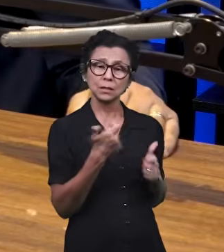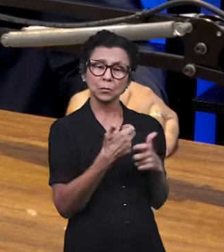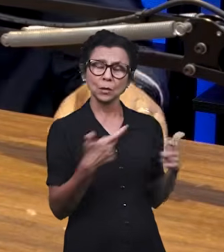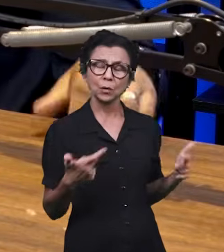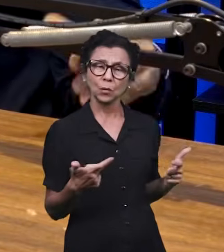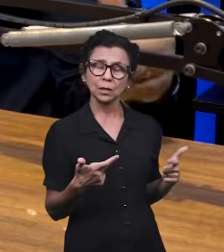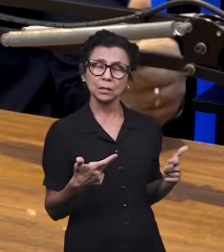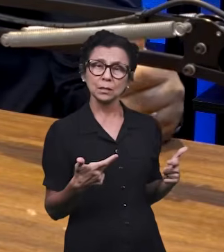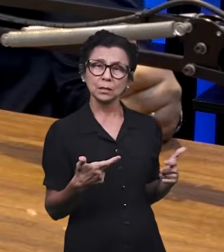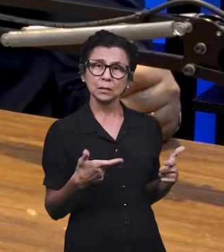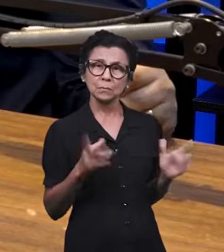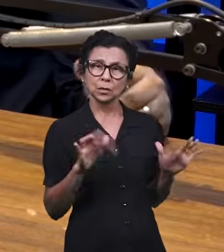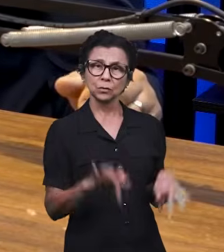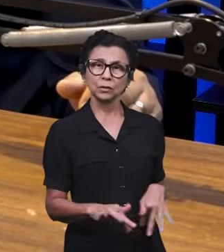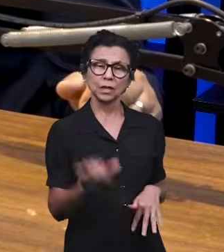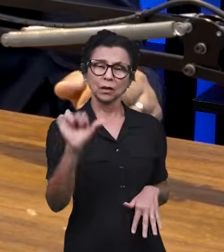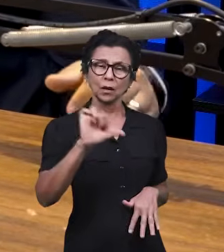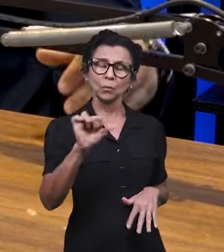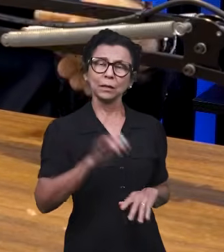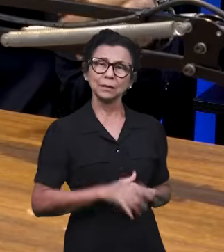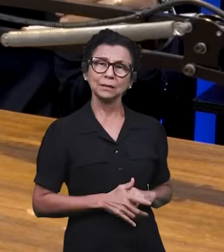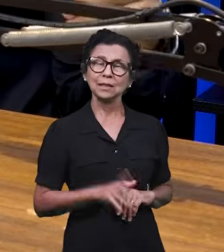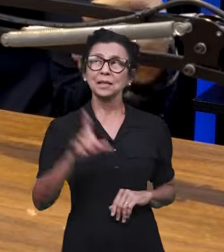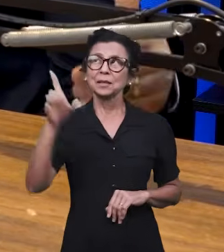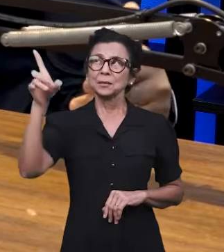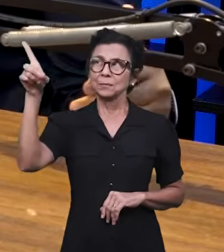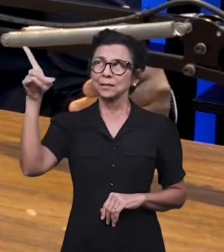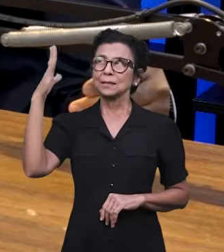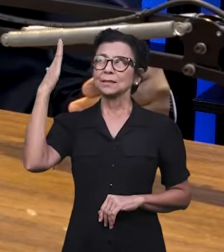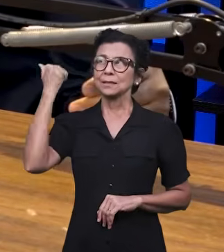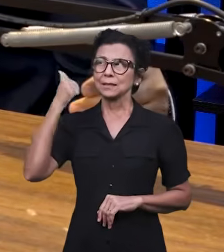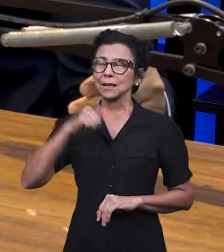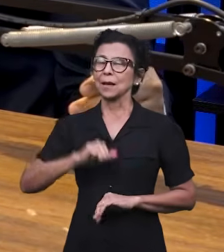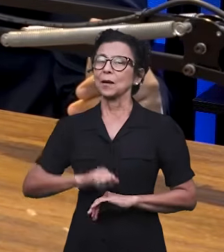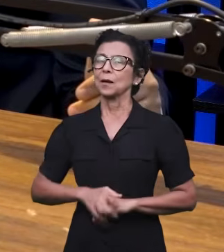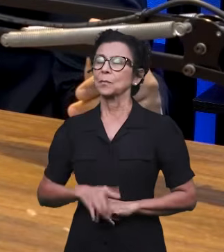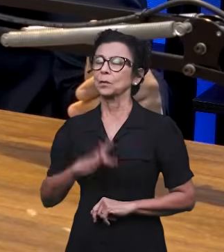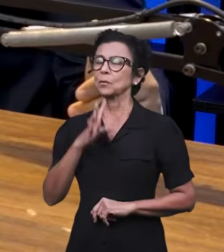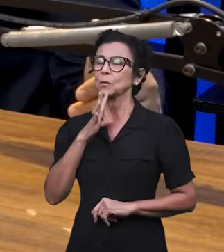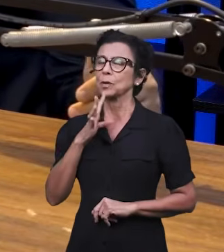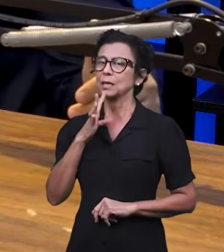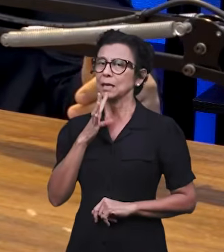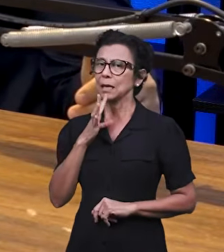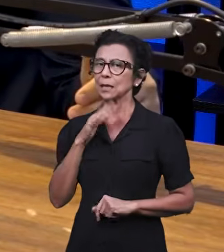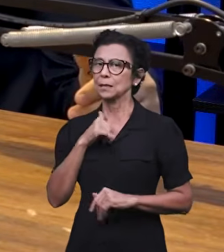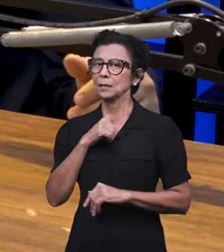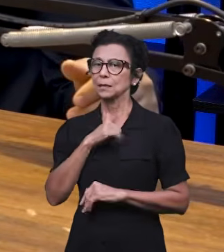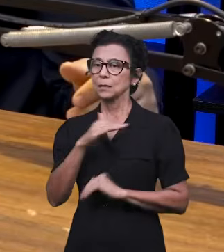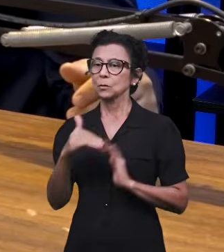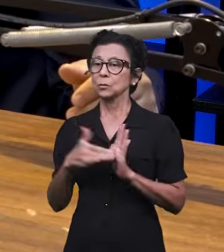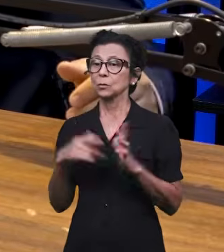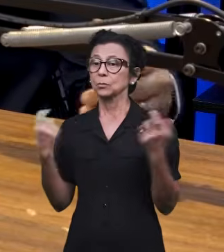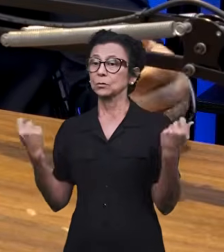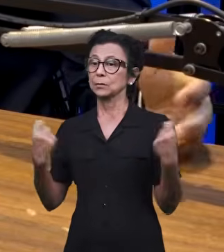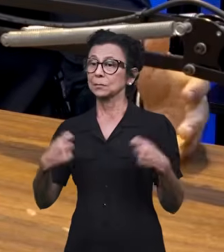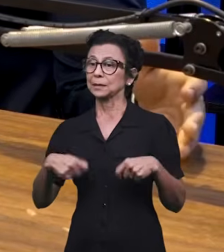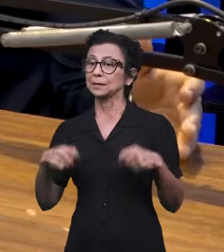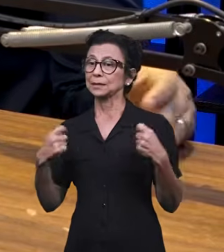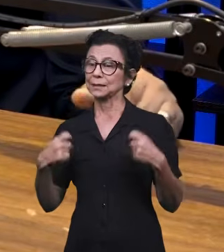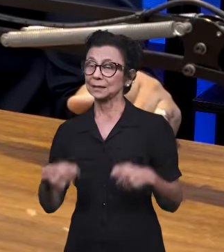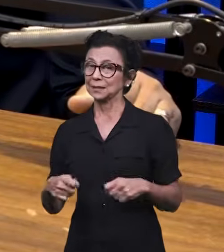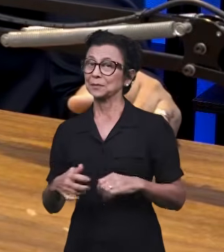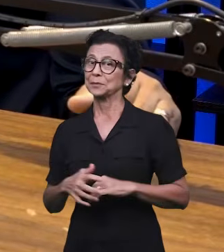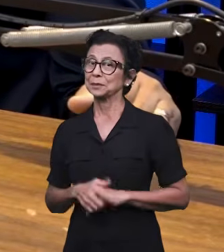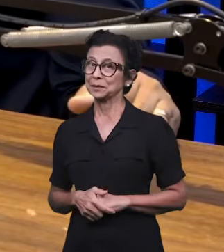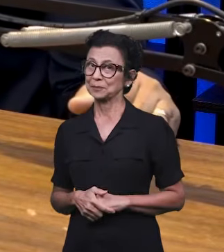bem, mas Deus, ele sabe aquilo que queremos, mas ele sabe aquilo que precisamos e aquilo que precisa ser feito